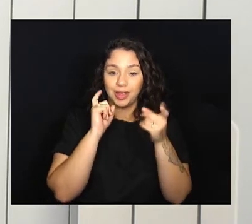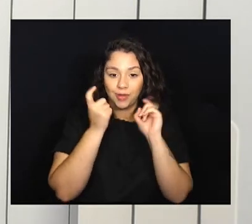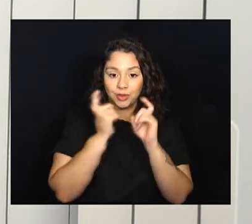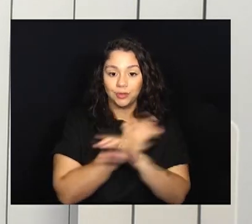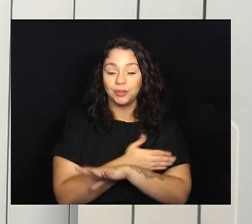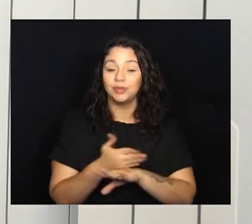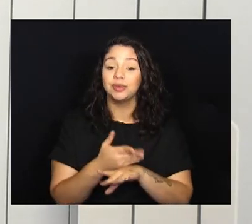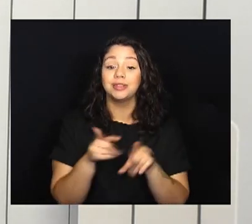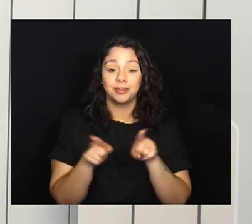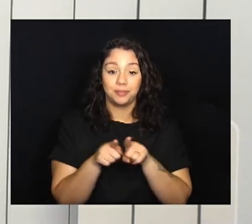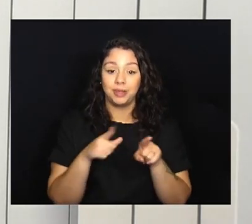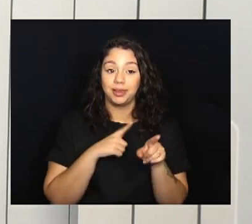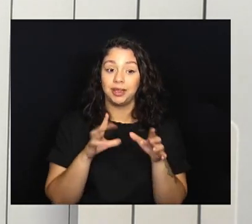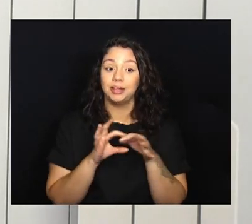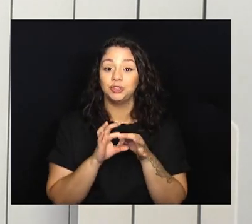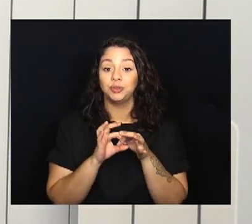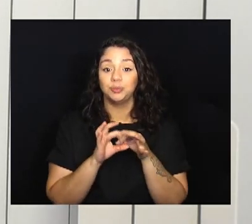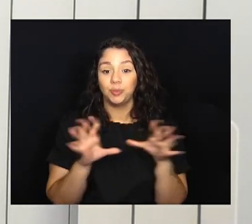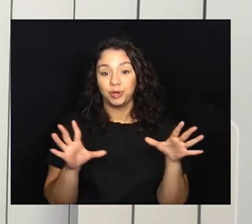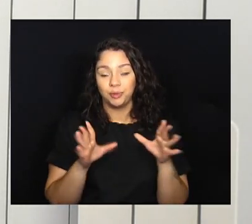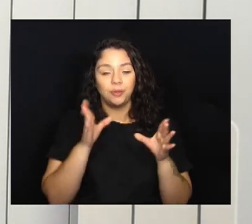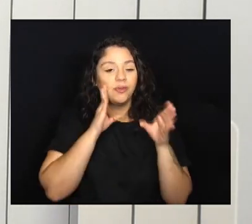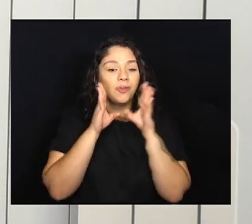também está disponibilizada no